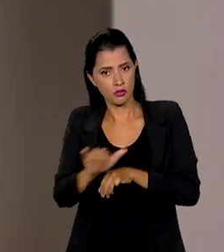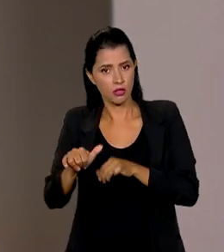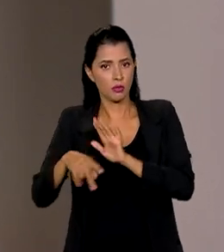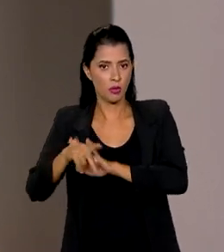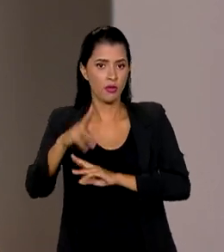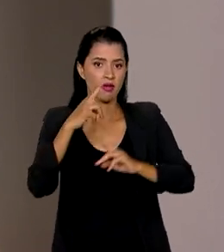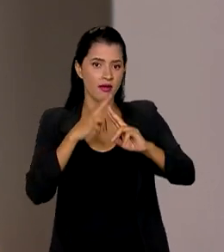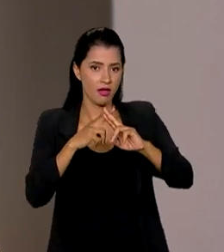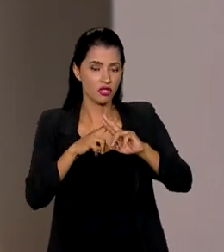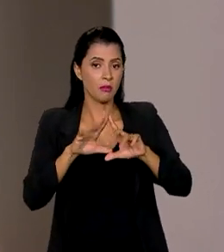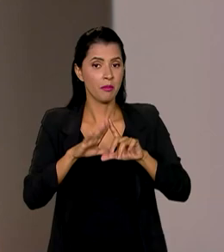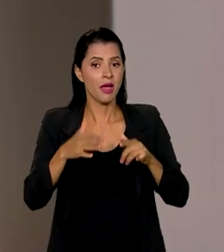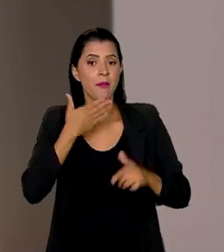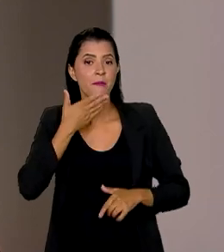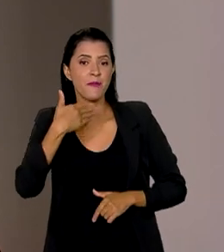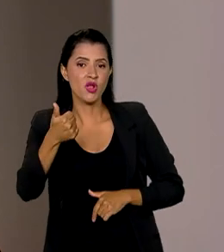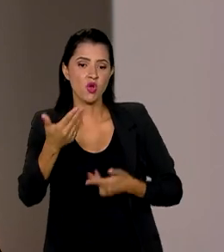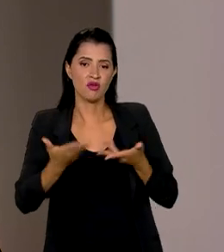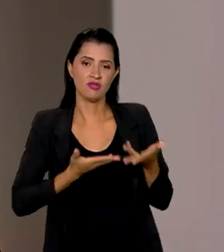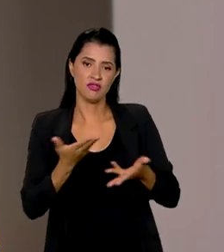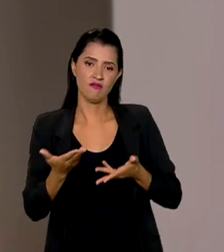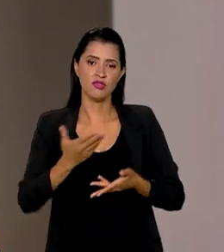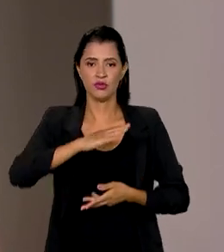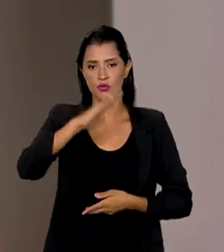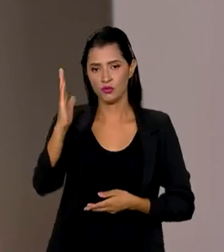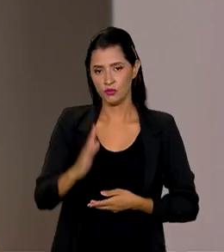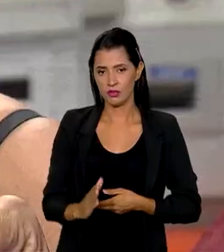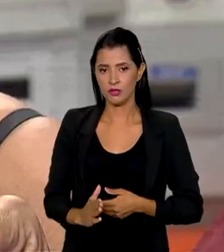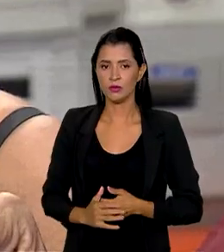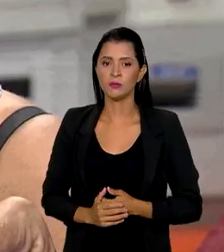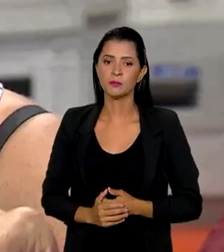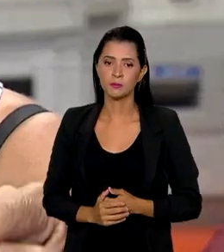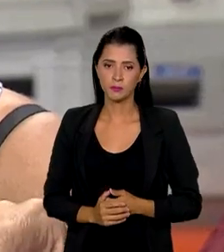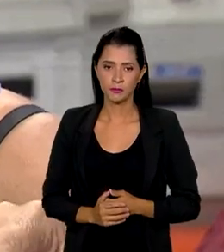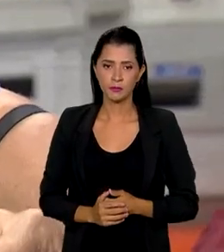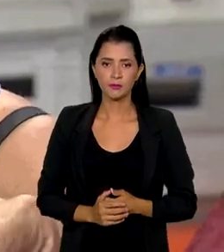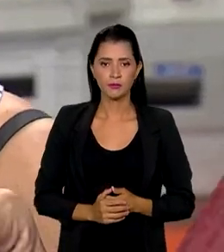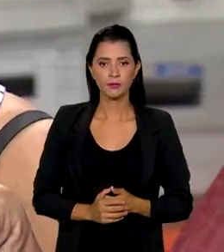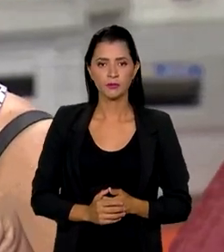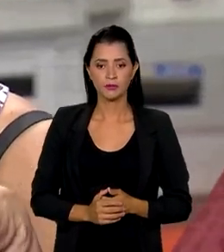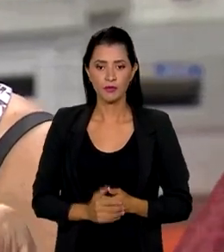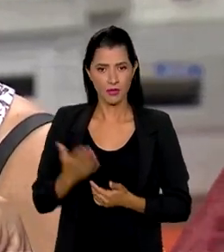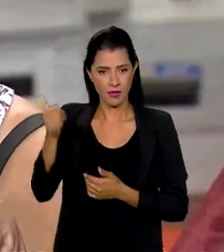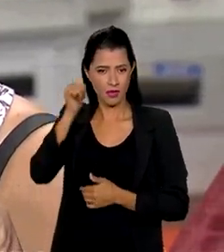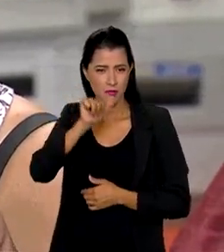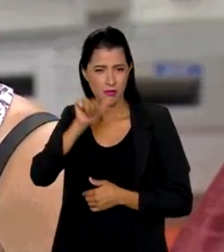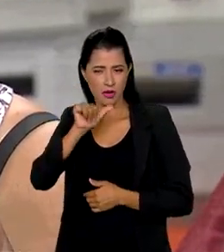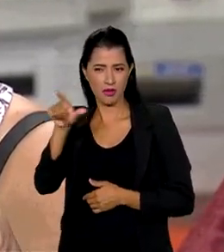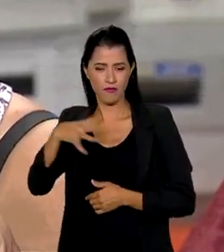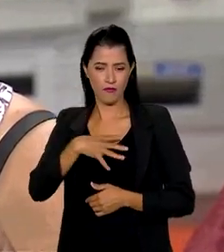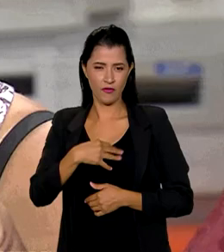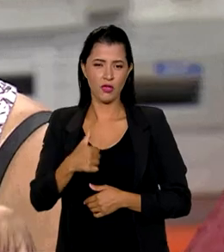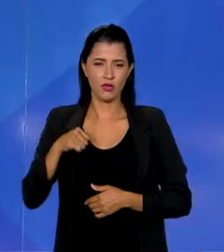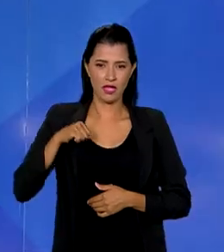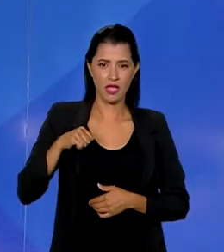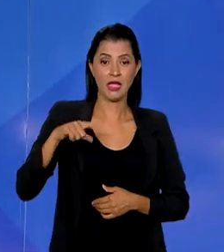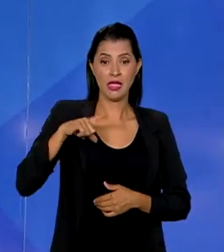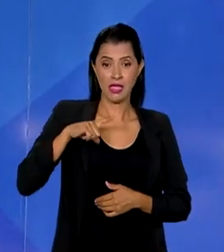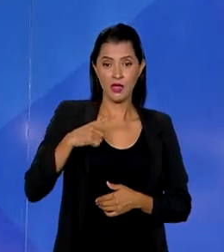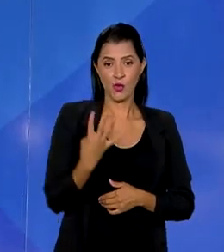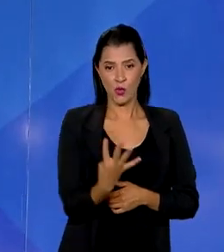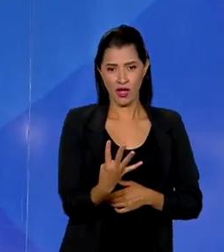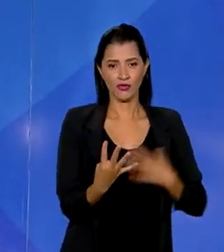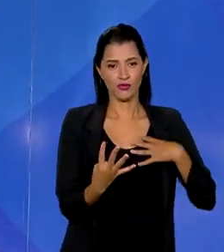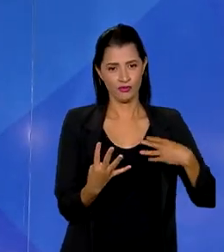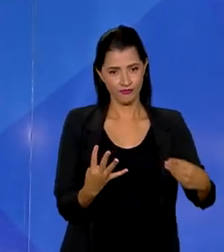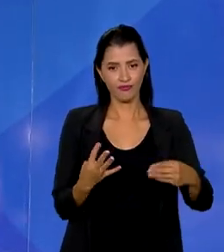adotando para aprimorar os serviços em todo o país. Mãe de 4 filhos, Lucileia teve de